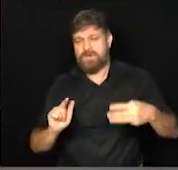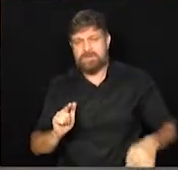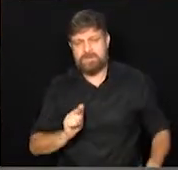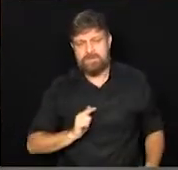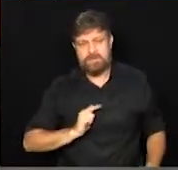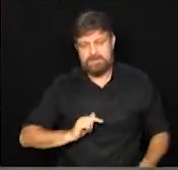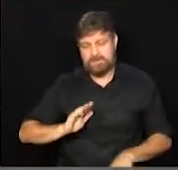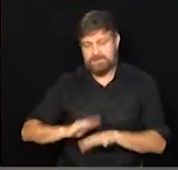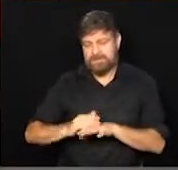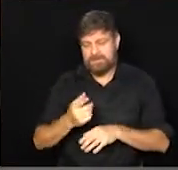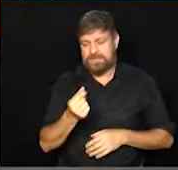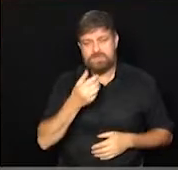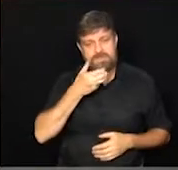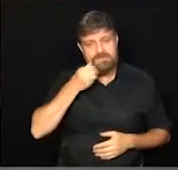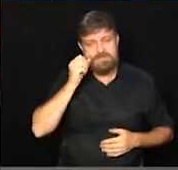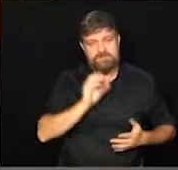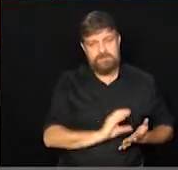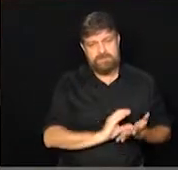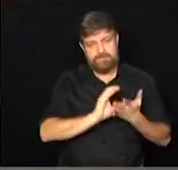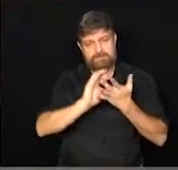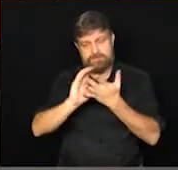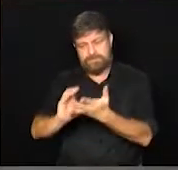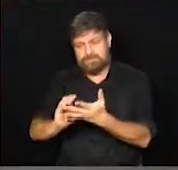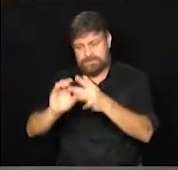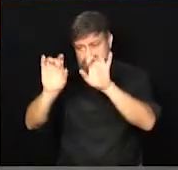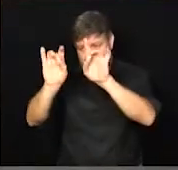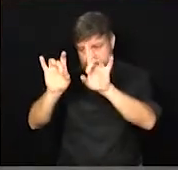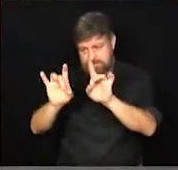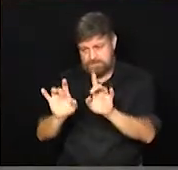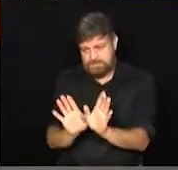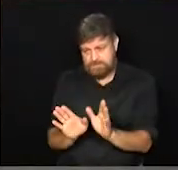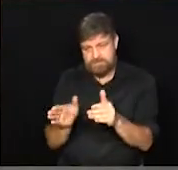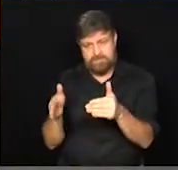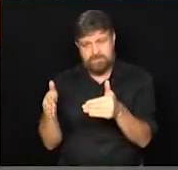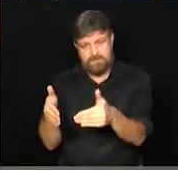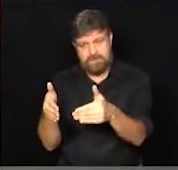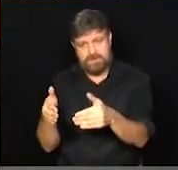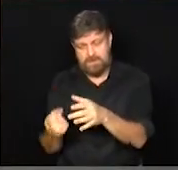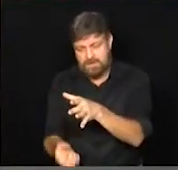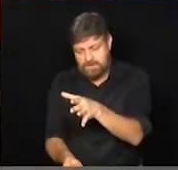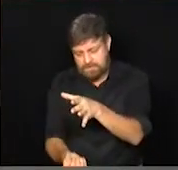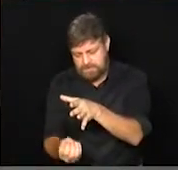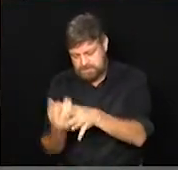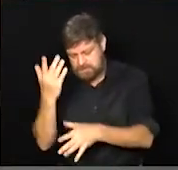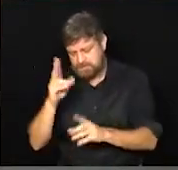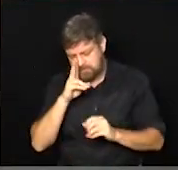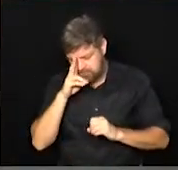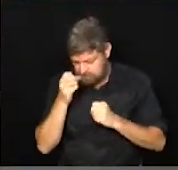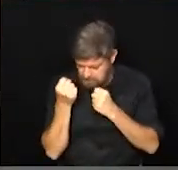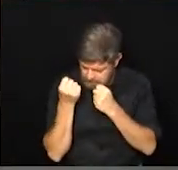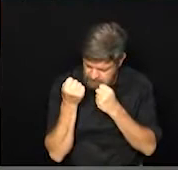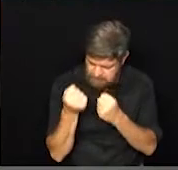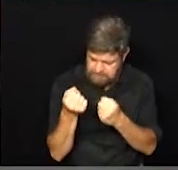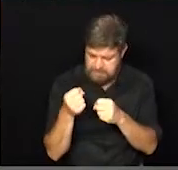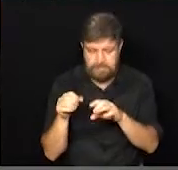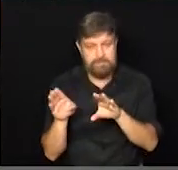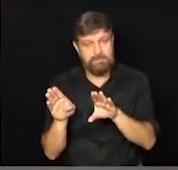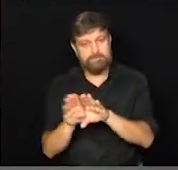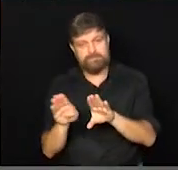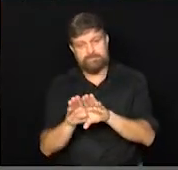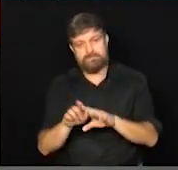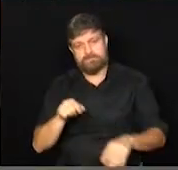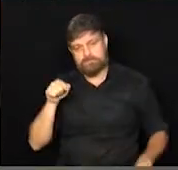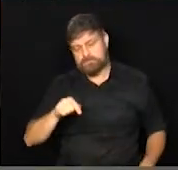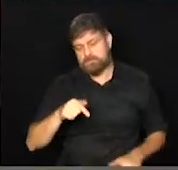fazerem dotações orçamentárias específicas para a criação, fortalecimento, ampliação